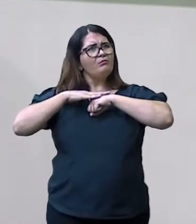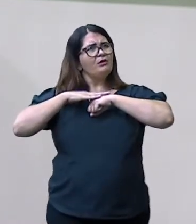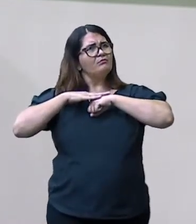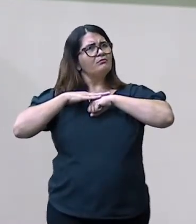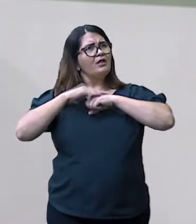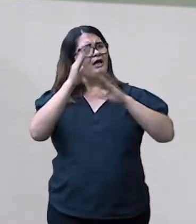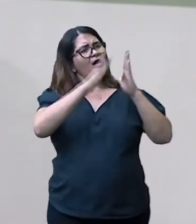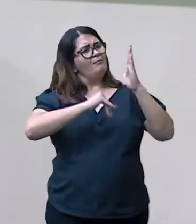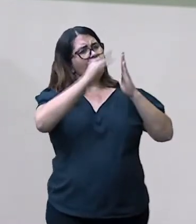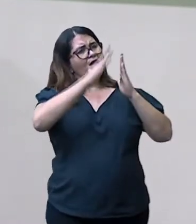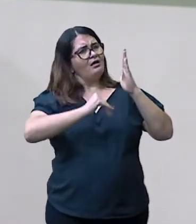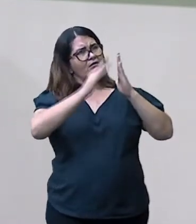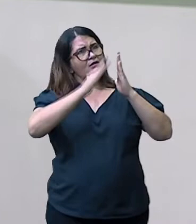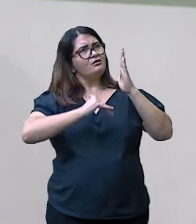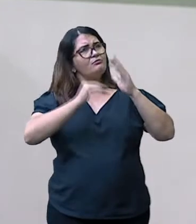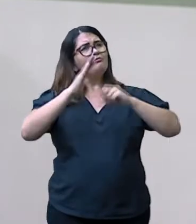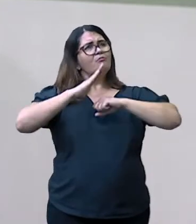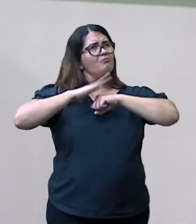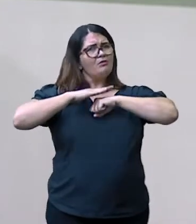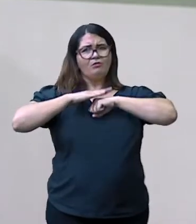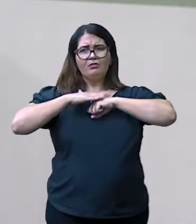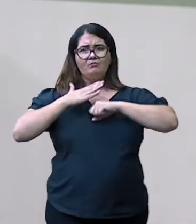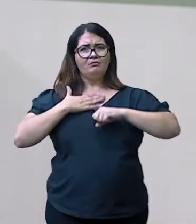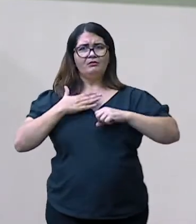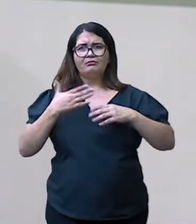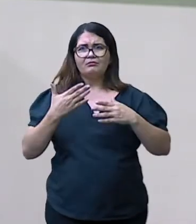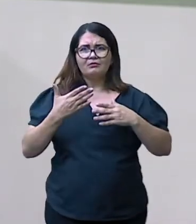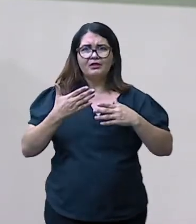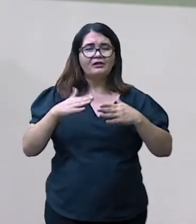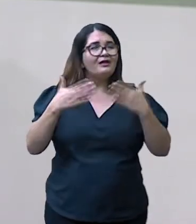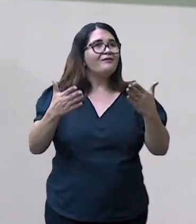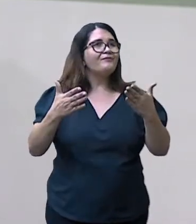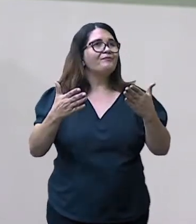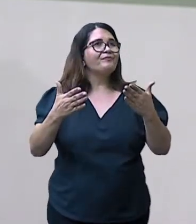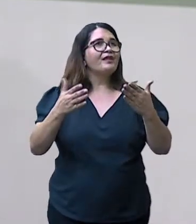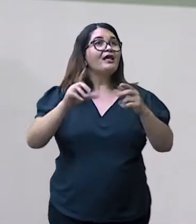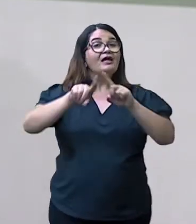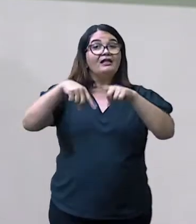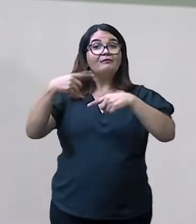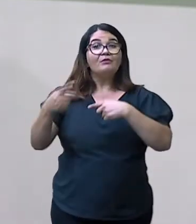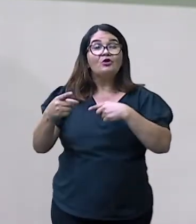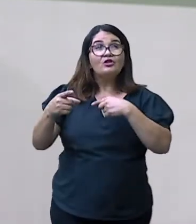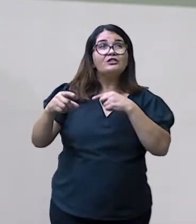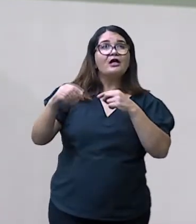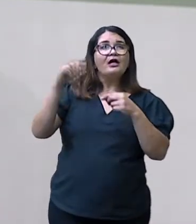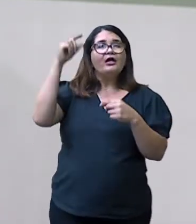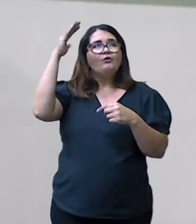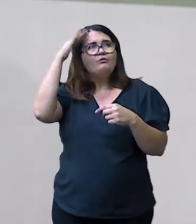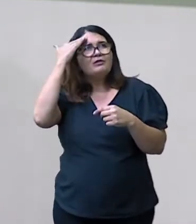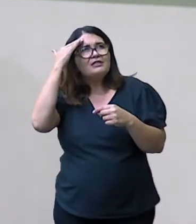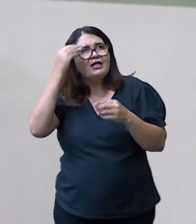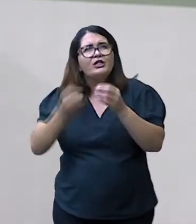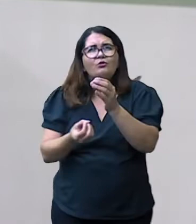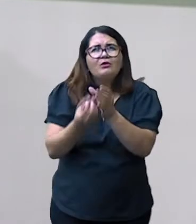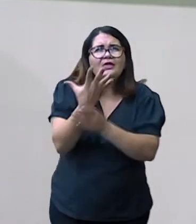das pinceladas. E foi aí que nasceu a pintura mística, que eu criei aqui em